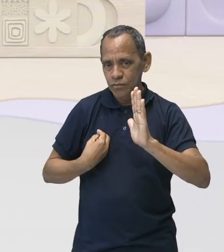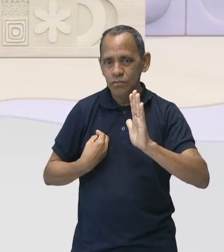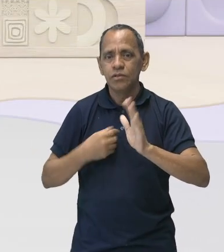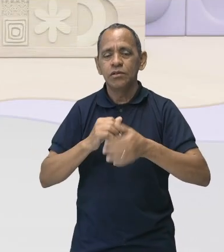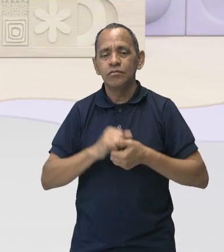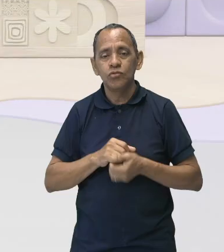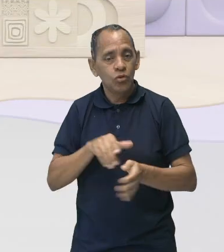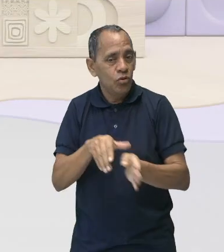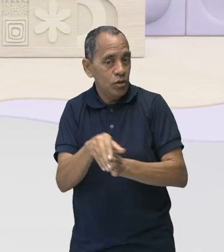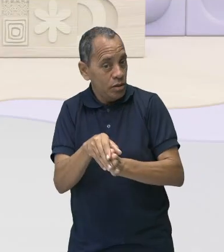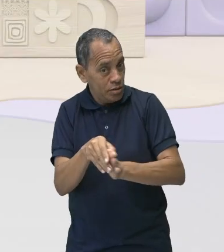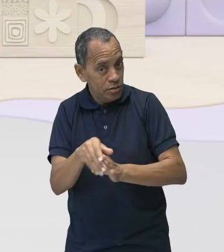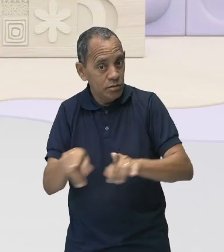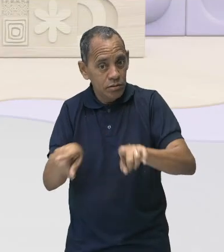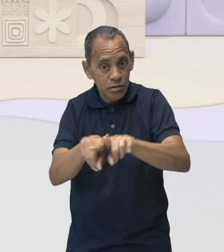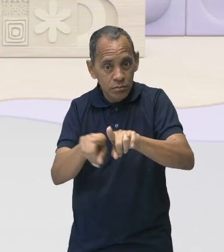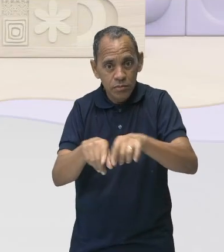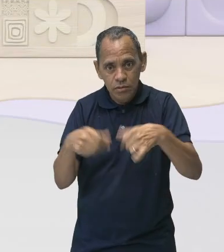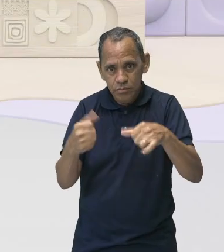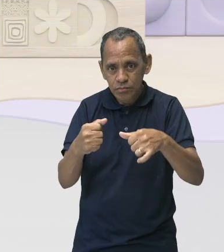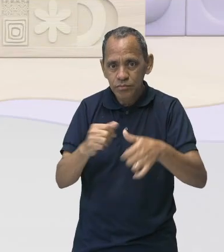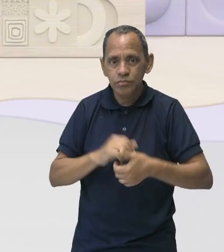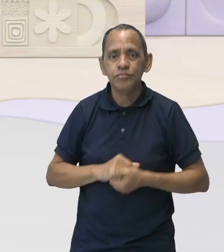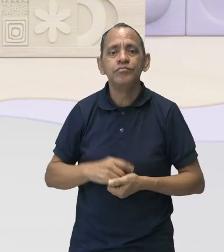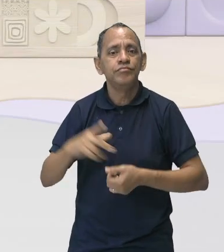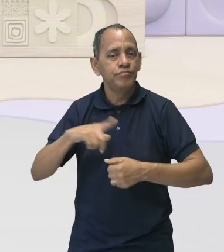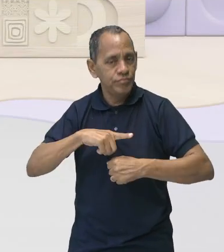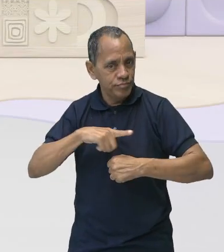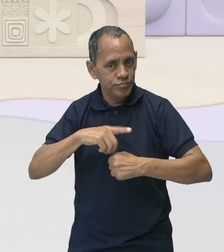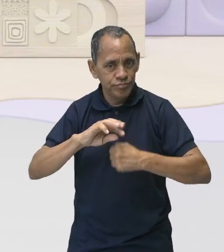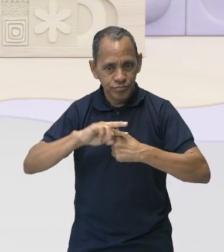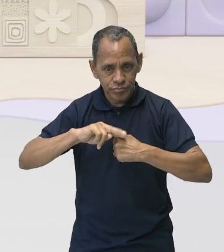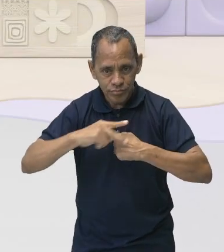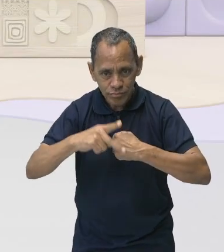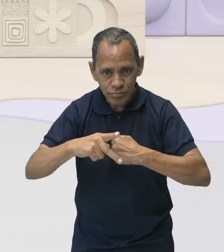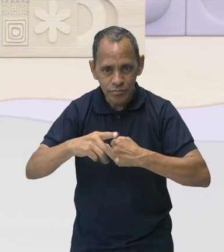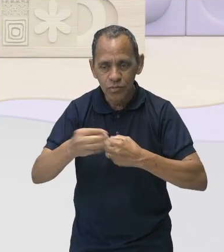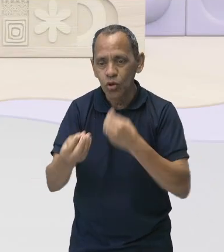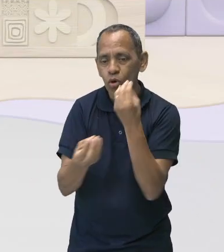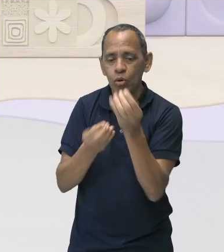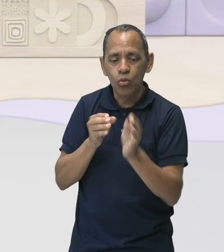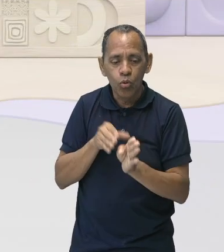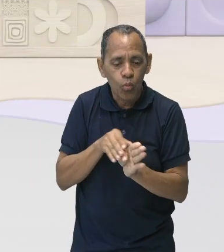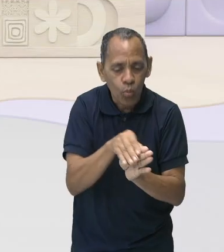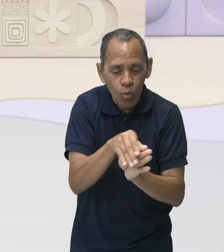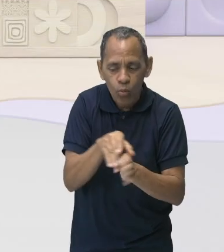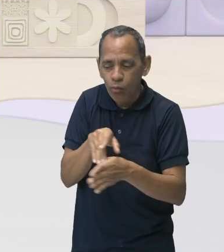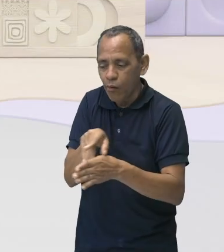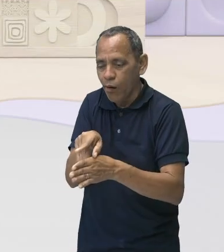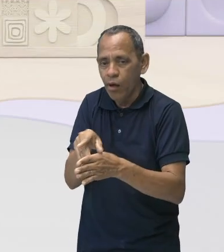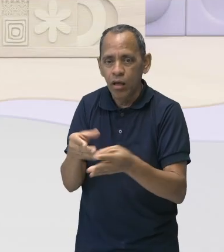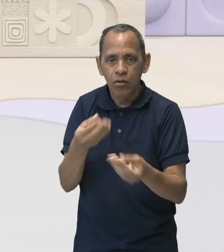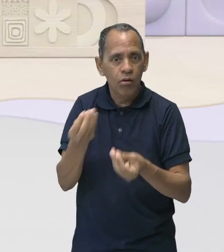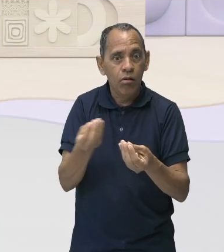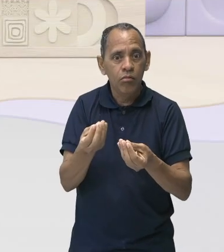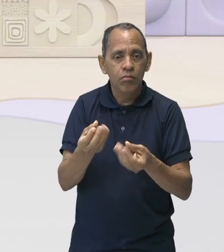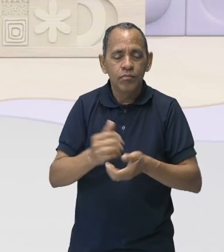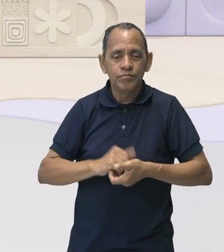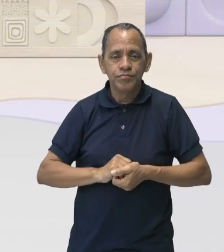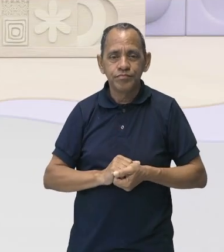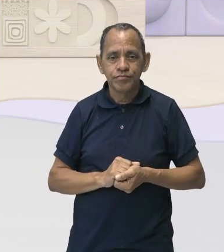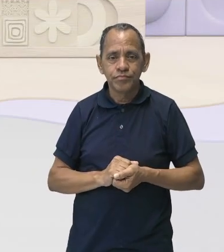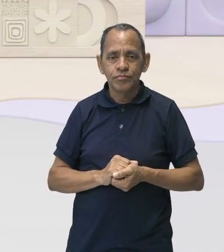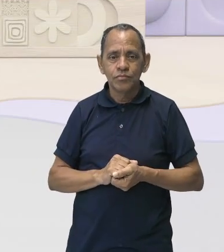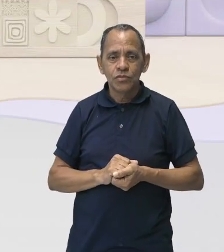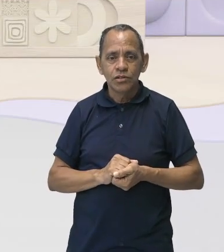Primeiro que vai consequenciar uma falta de direção, a pessoa vai se sentir perdida, né,